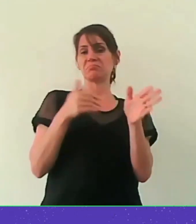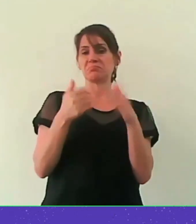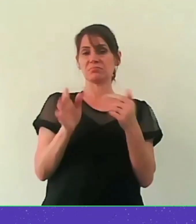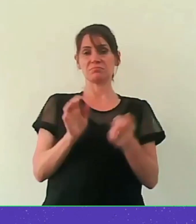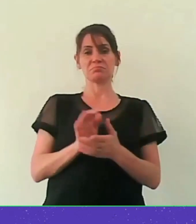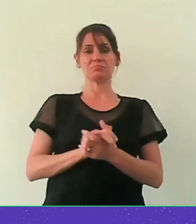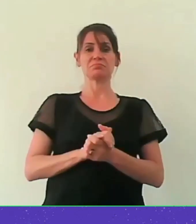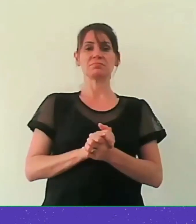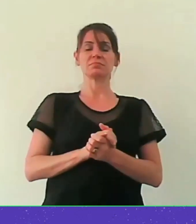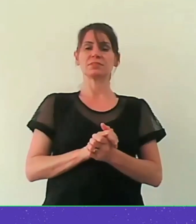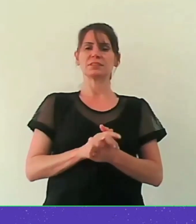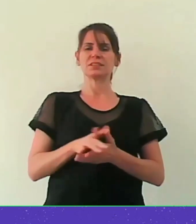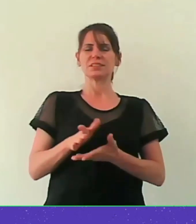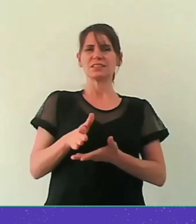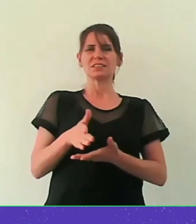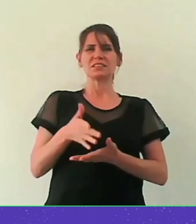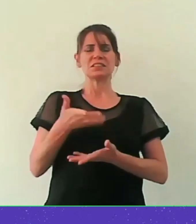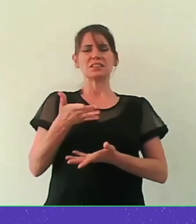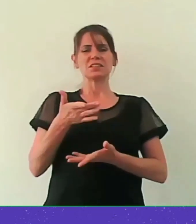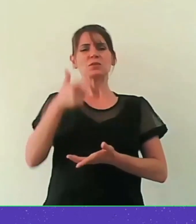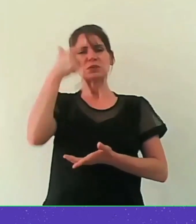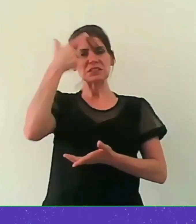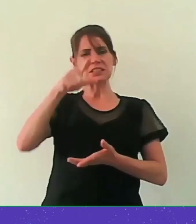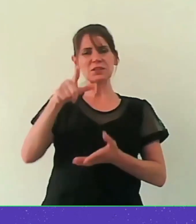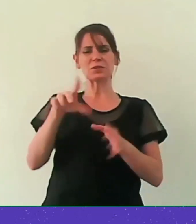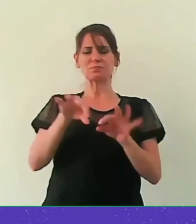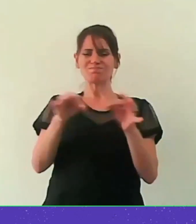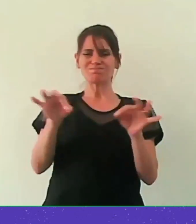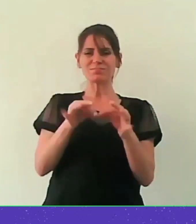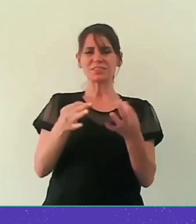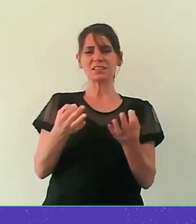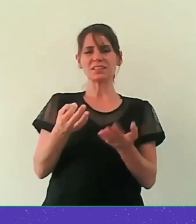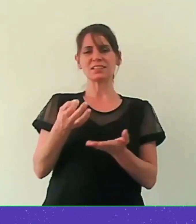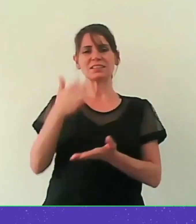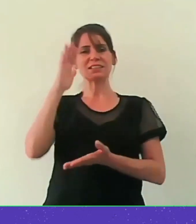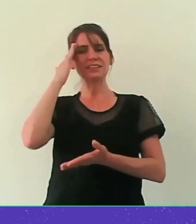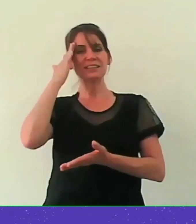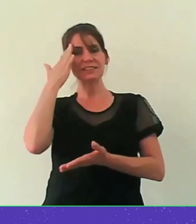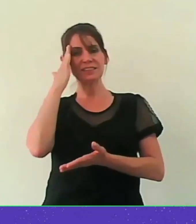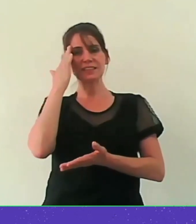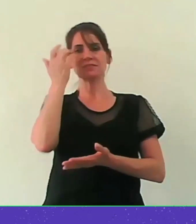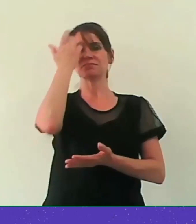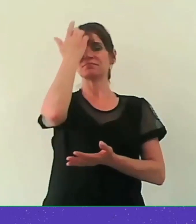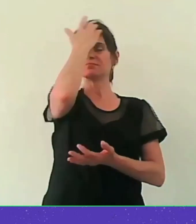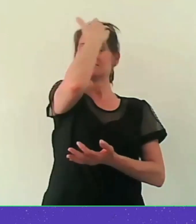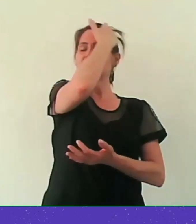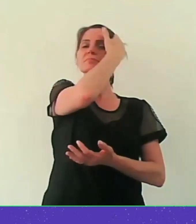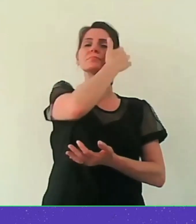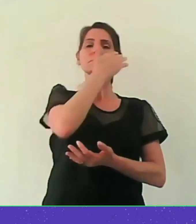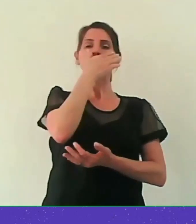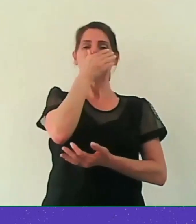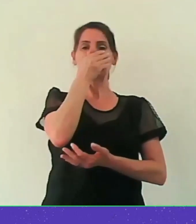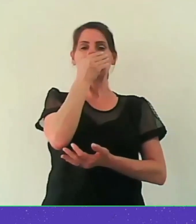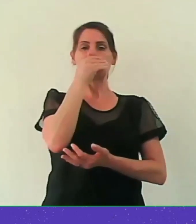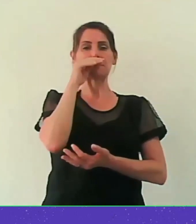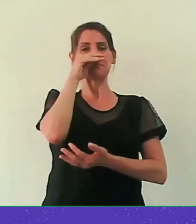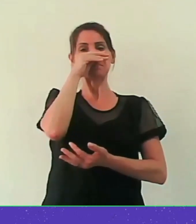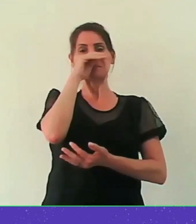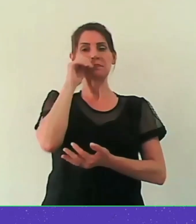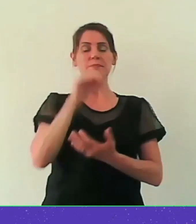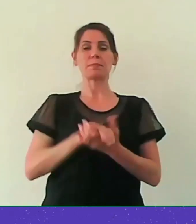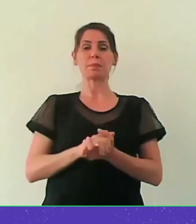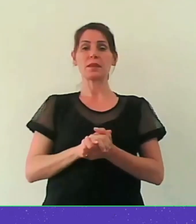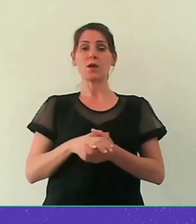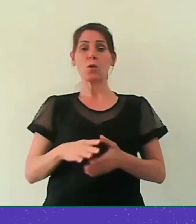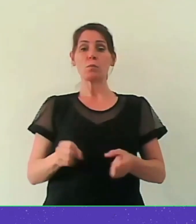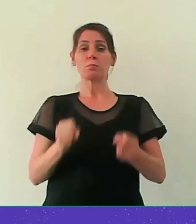Eu não sei se em palavras simples deu para vocês entenderem o que eu quero dizer. Irmãos, até o poder, a